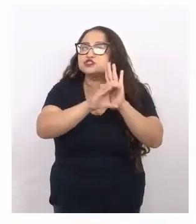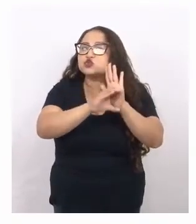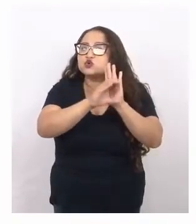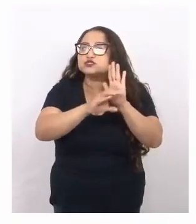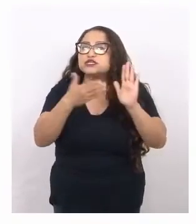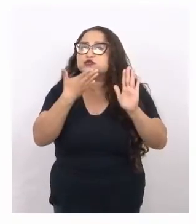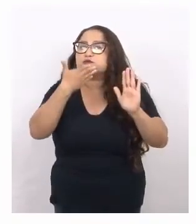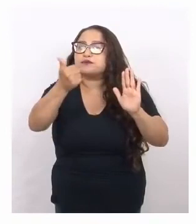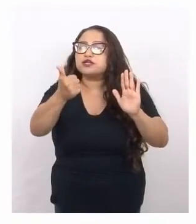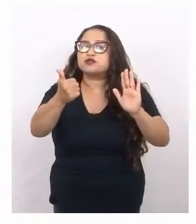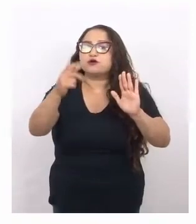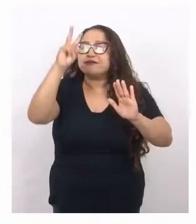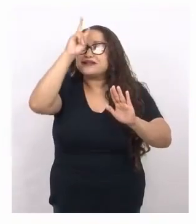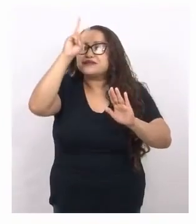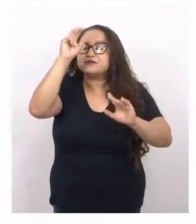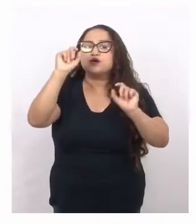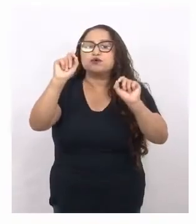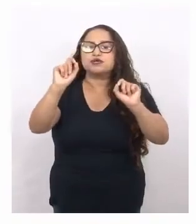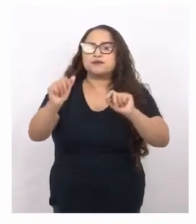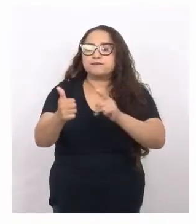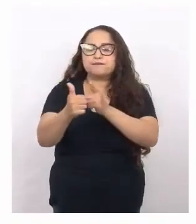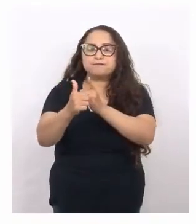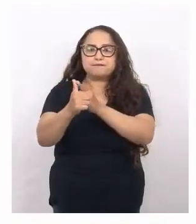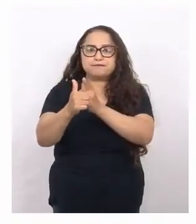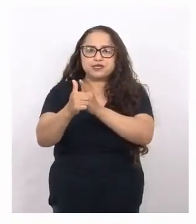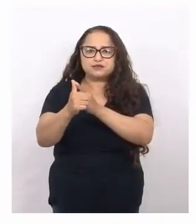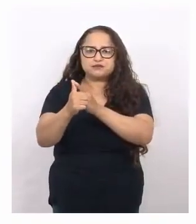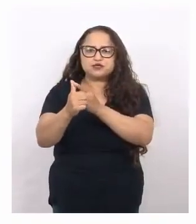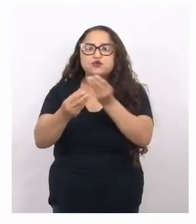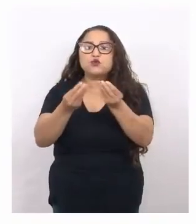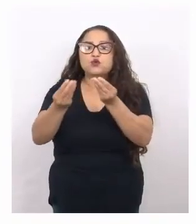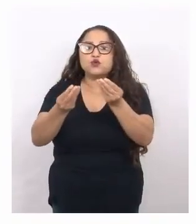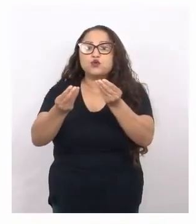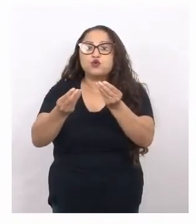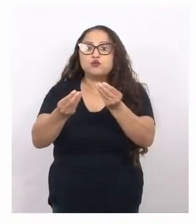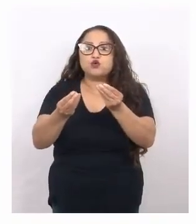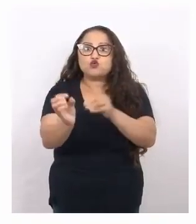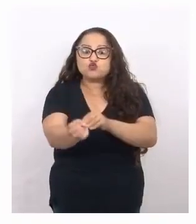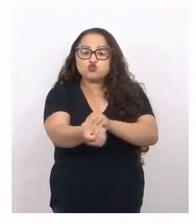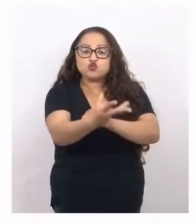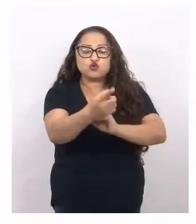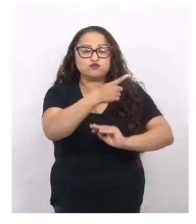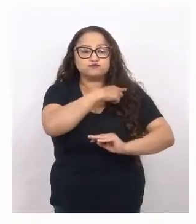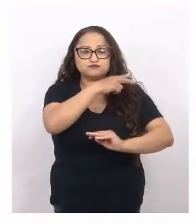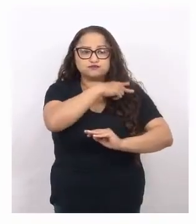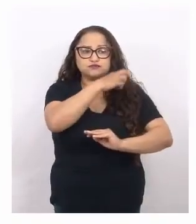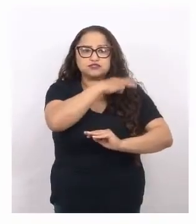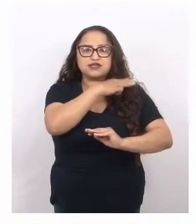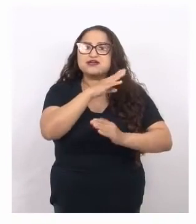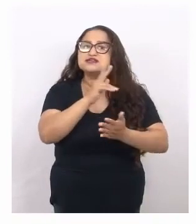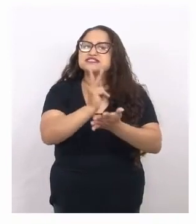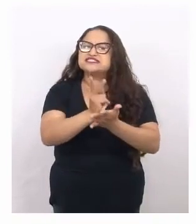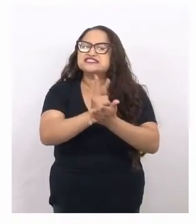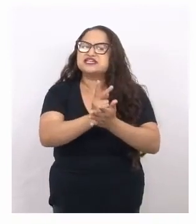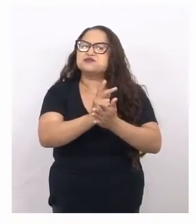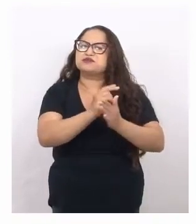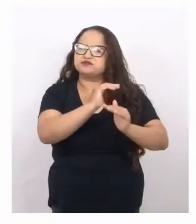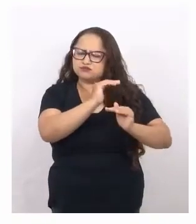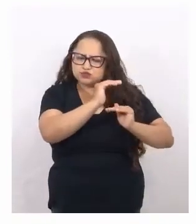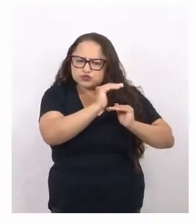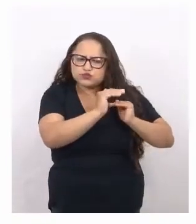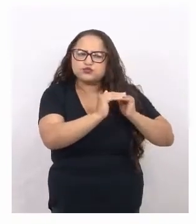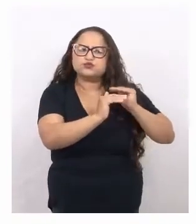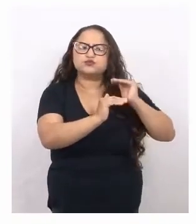de aula. O primeiro é que a implementação do novo ensino médio, ela acontece de forma gradual, tá?